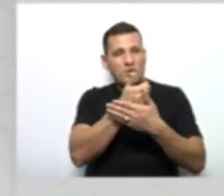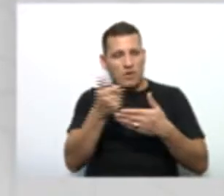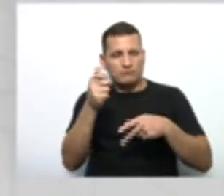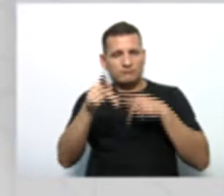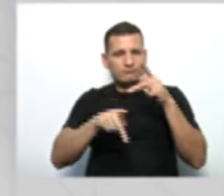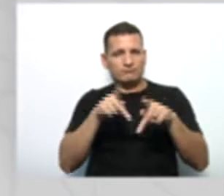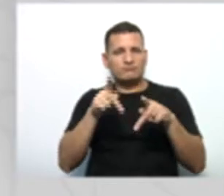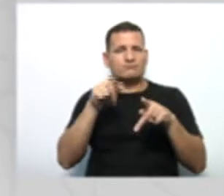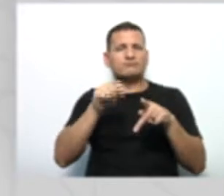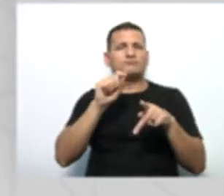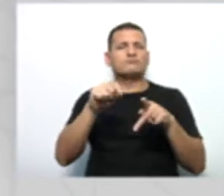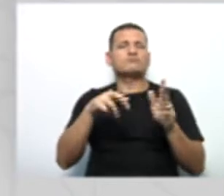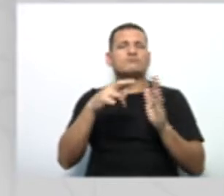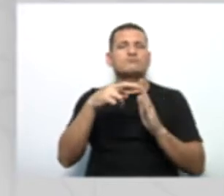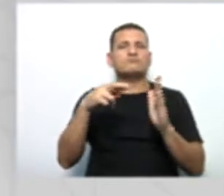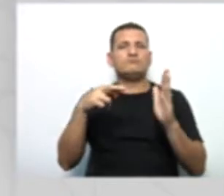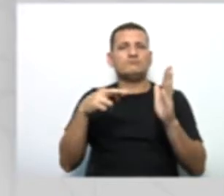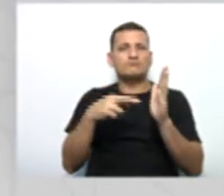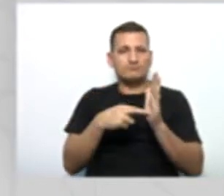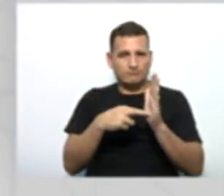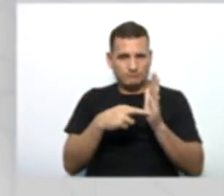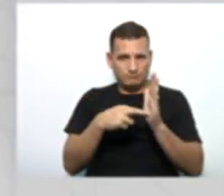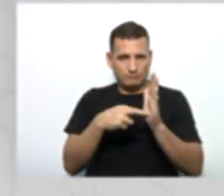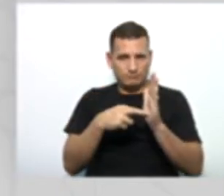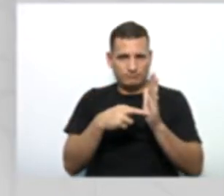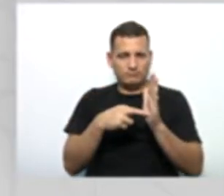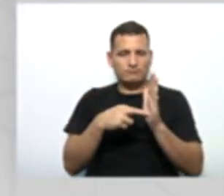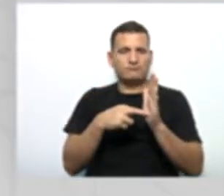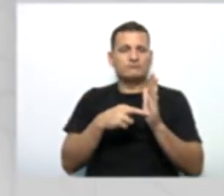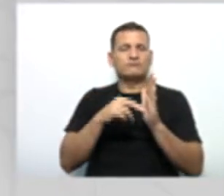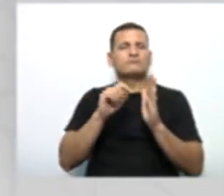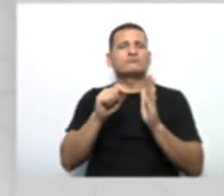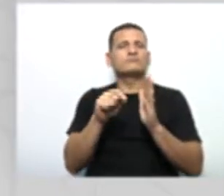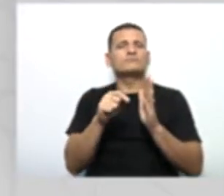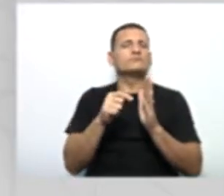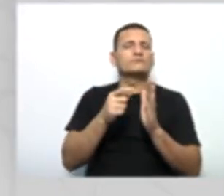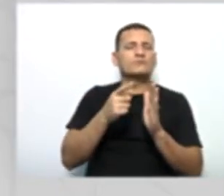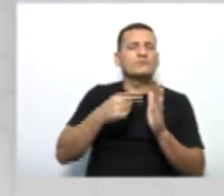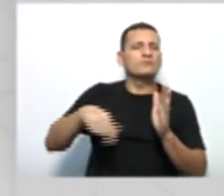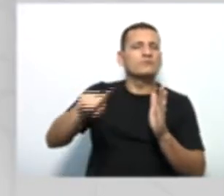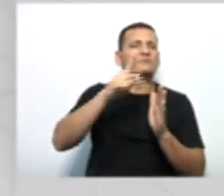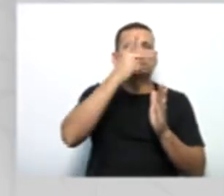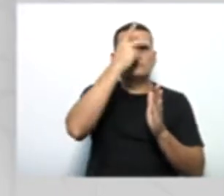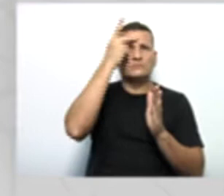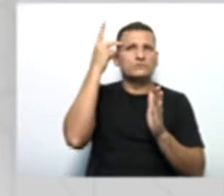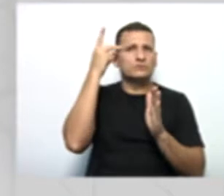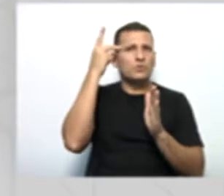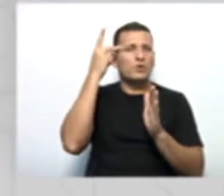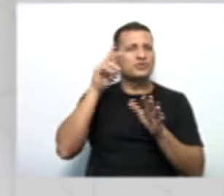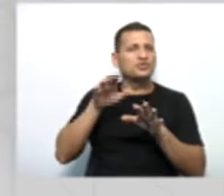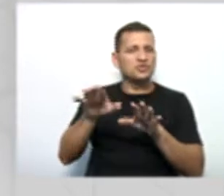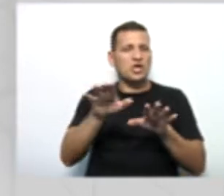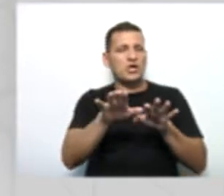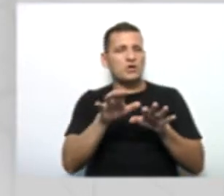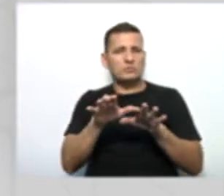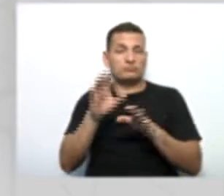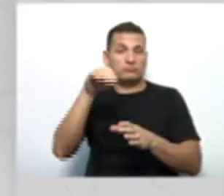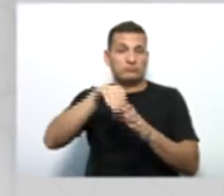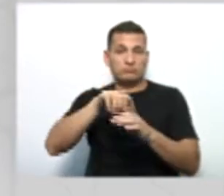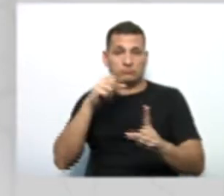vigentes consideradas como critérios que orientam o modo de agir dos indivíduos daquela